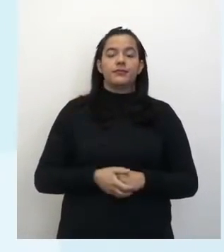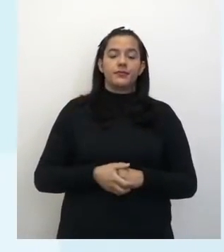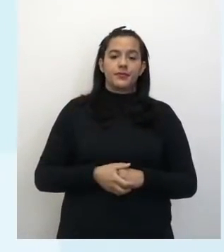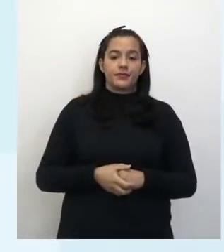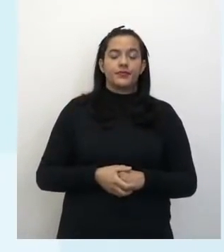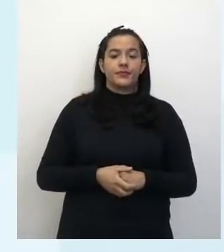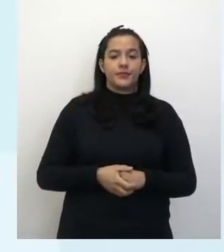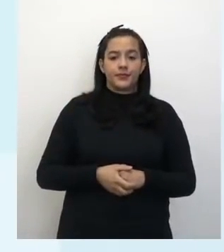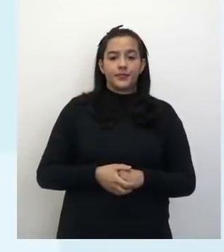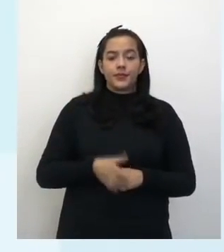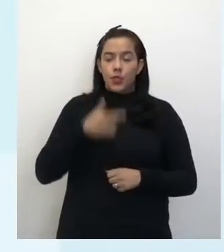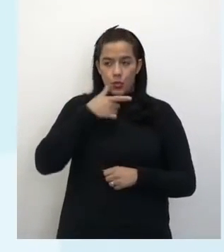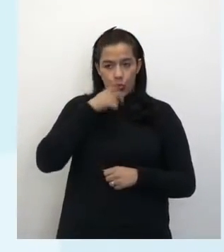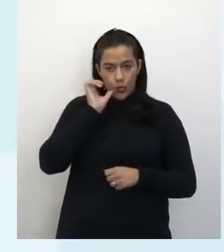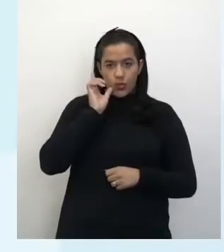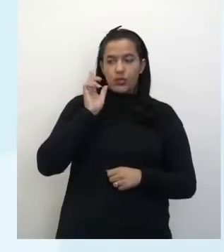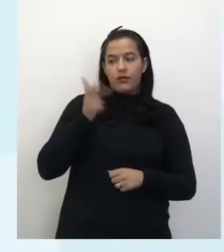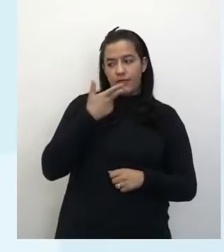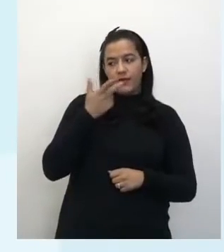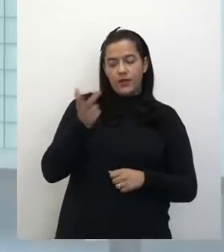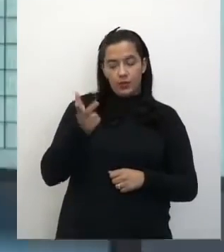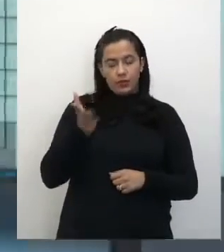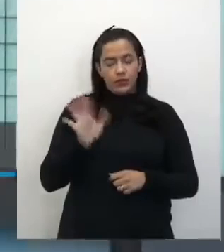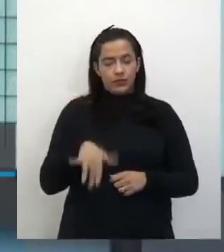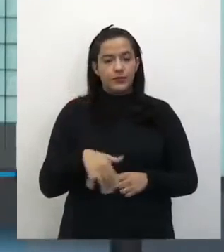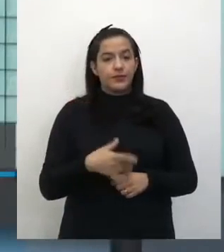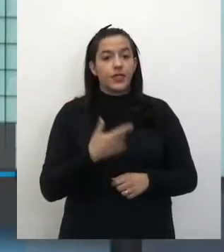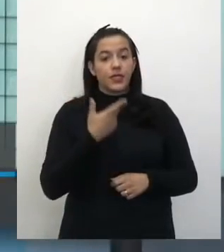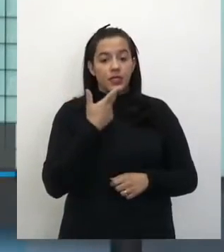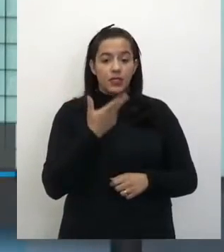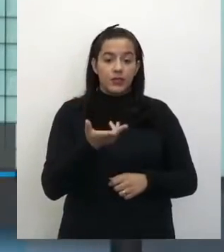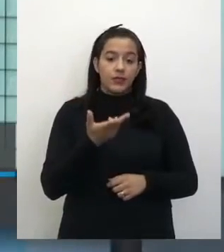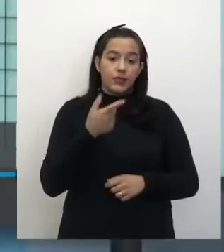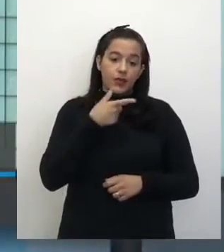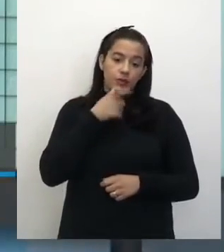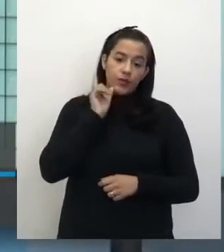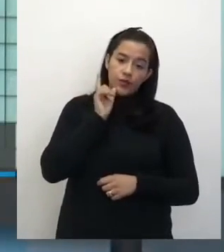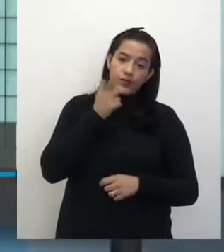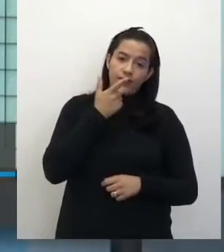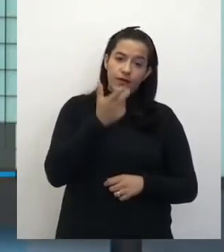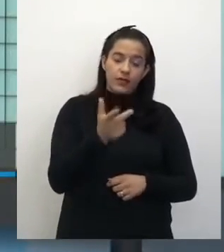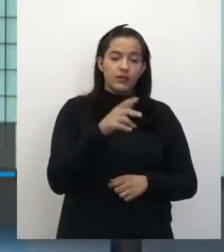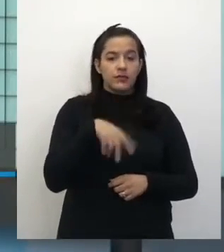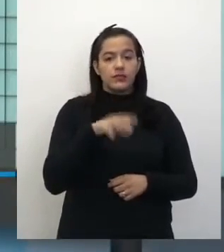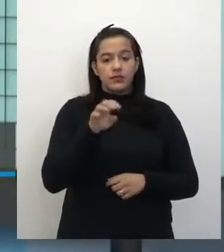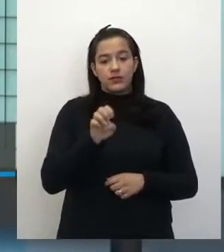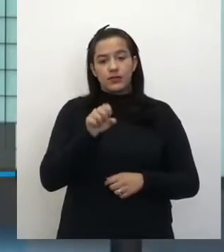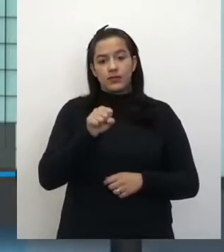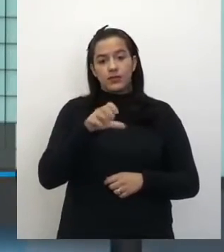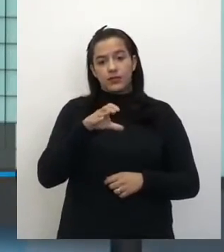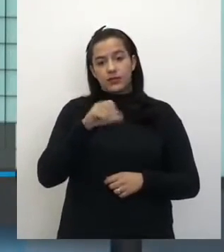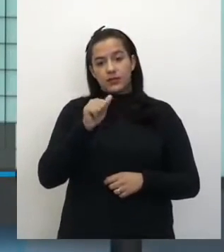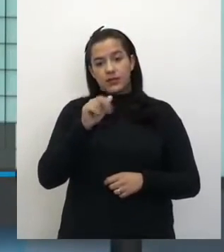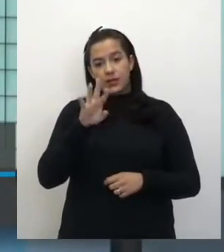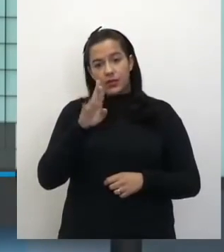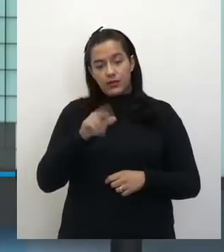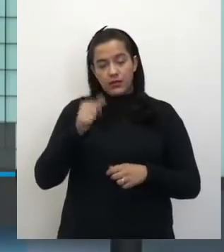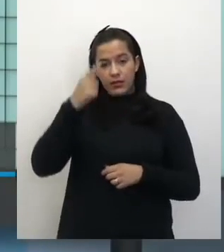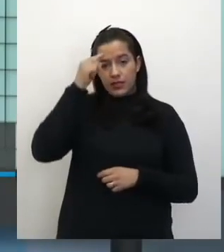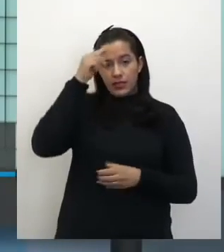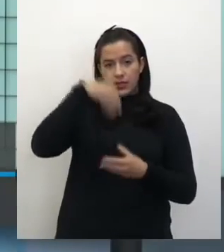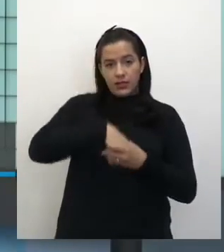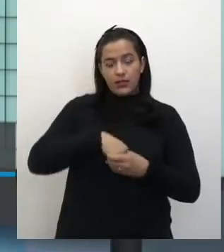Isso, né? é verdade. Muito bem. Eu não toquei no assunto de escala ontem, porque eu acho que falar de escala dentro da área é muito mais interessante, porque lembra a ideia